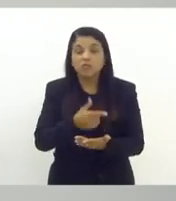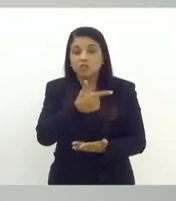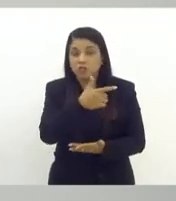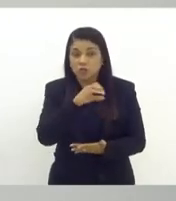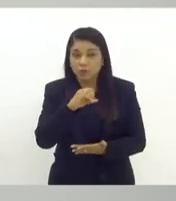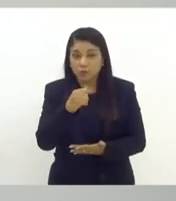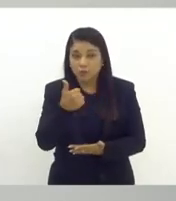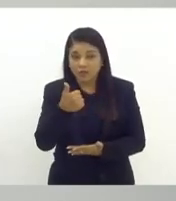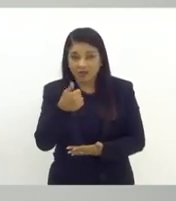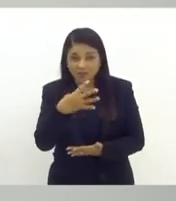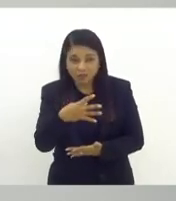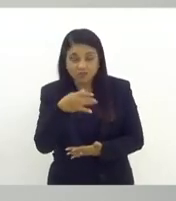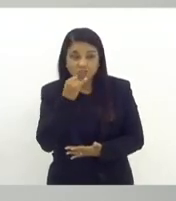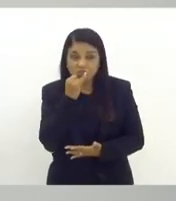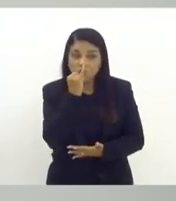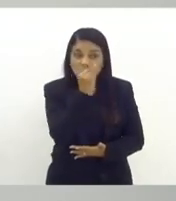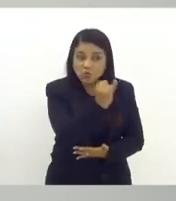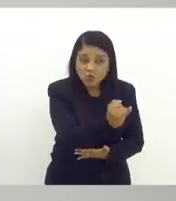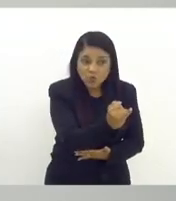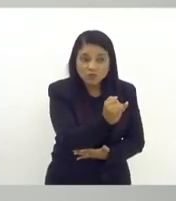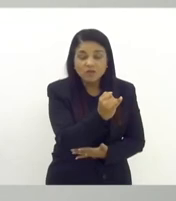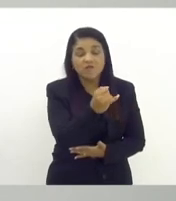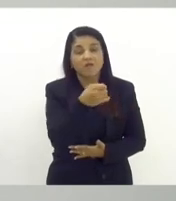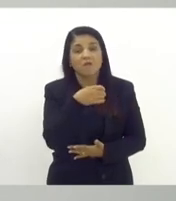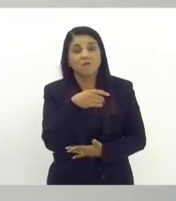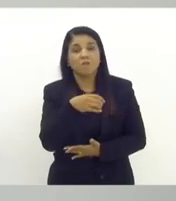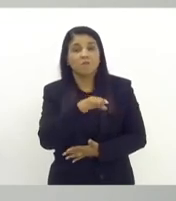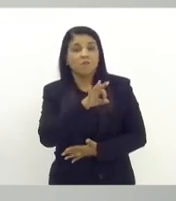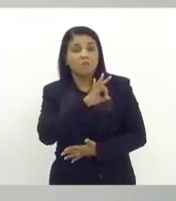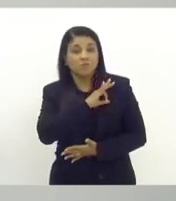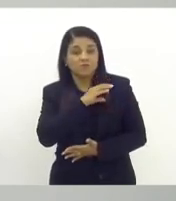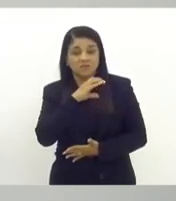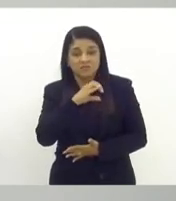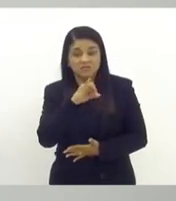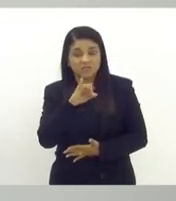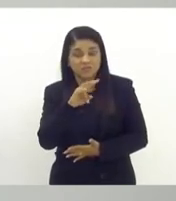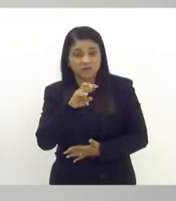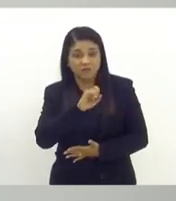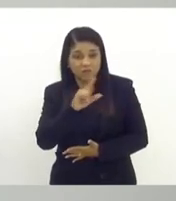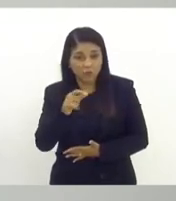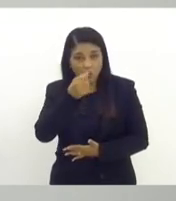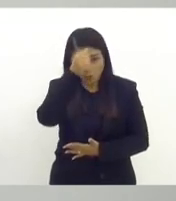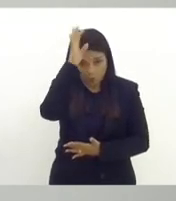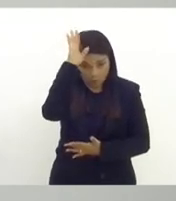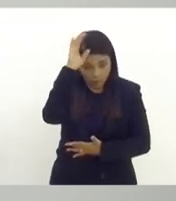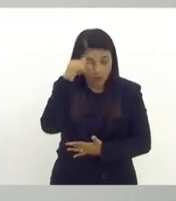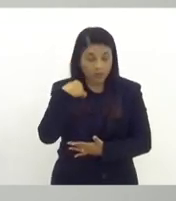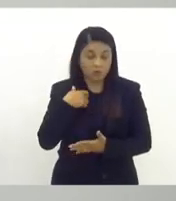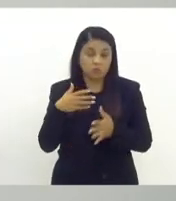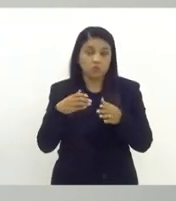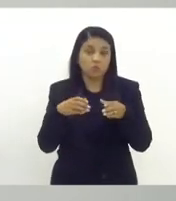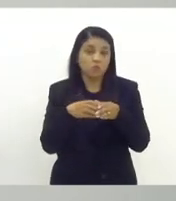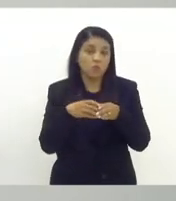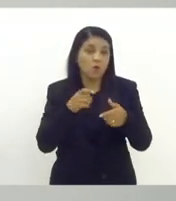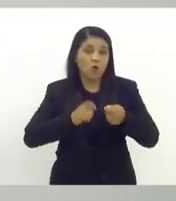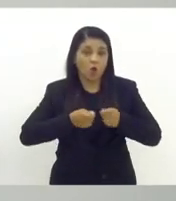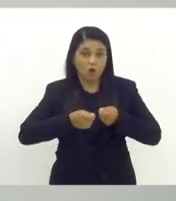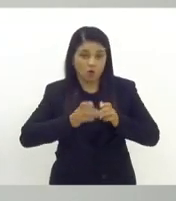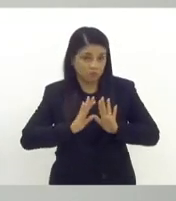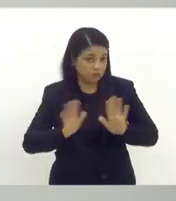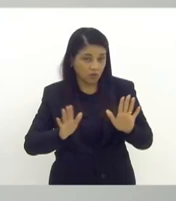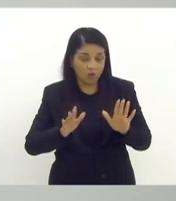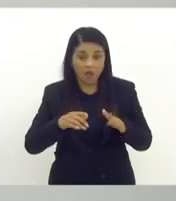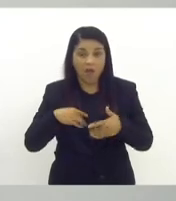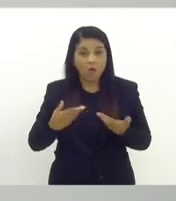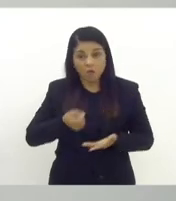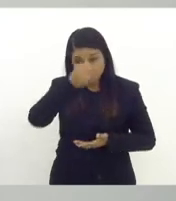a gente comunicava a polícia civil e ao bombeiro que a gente ia sair pra eles terem Ciência Hoje a gente eles estão mandando no carnaval